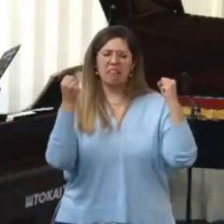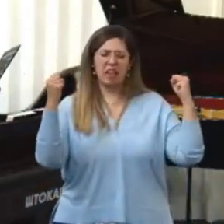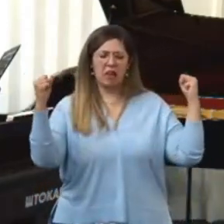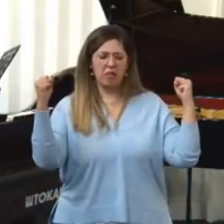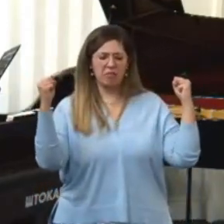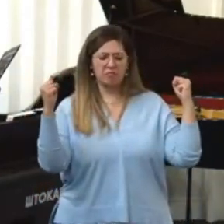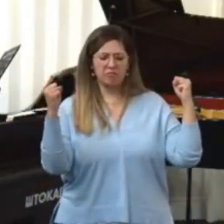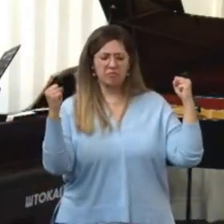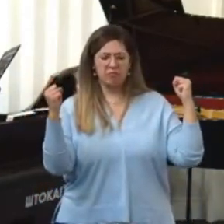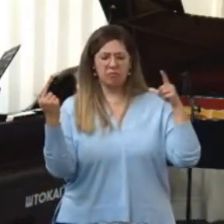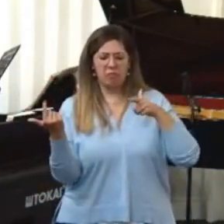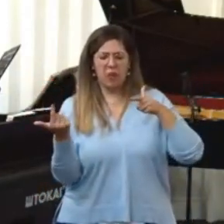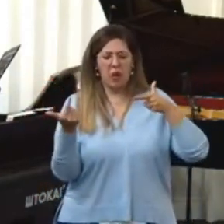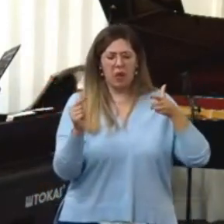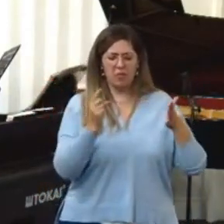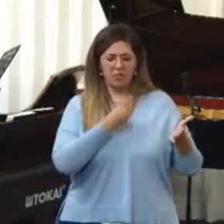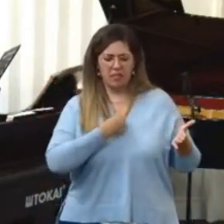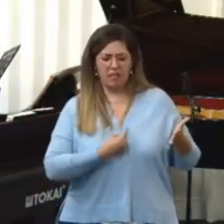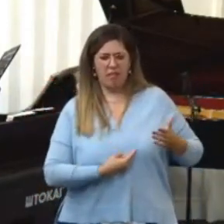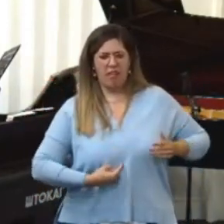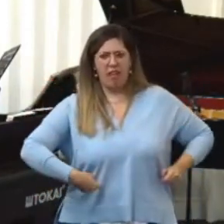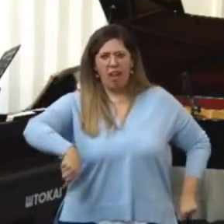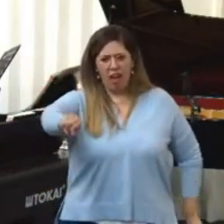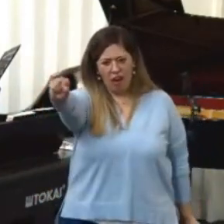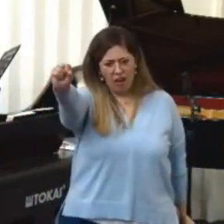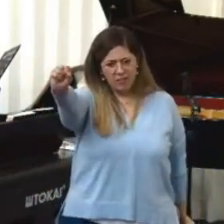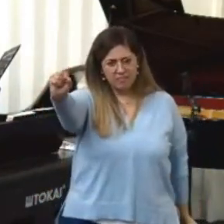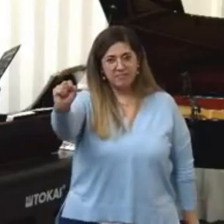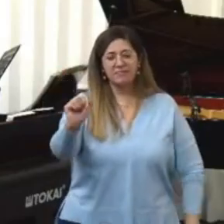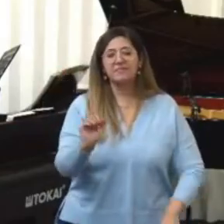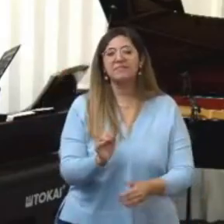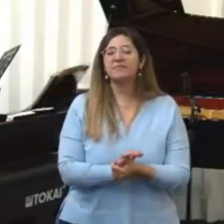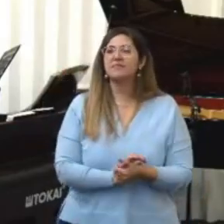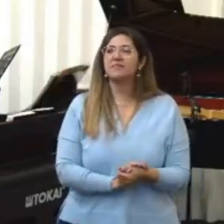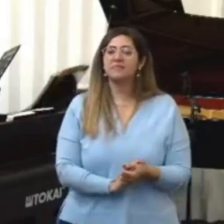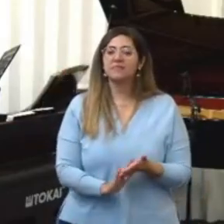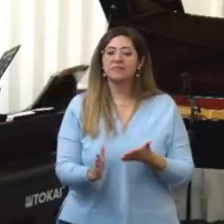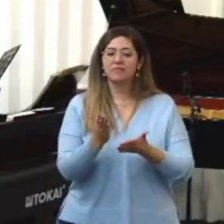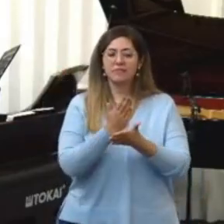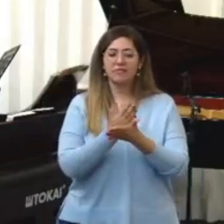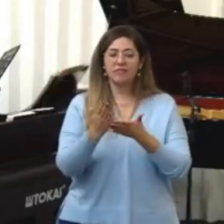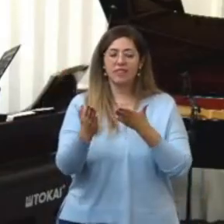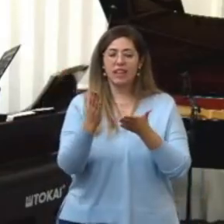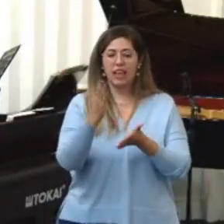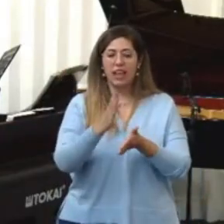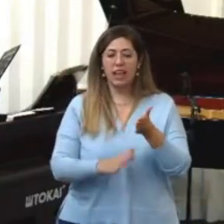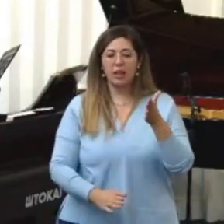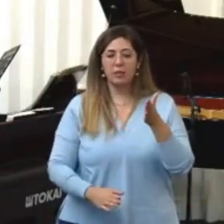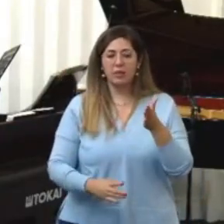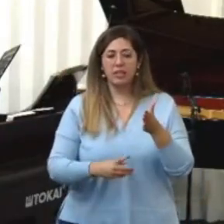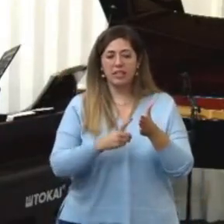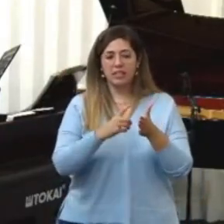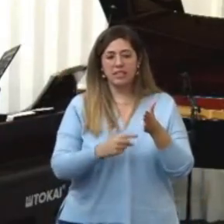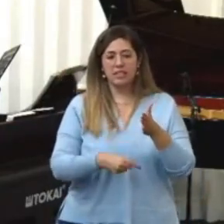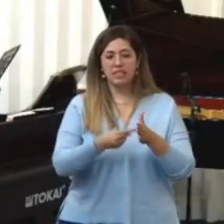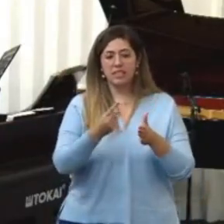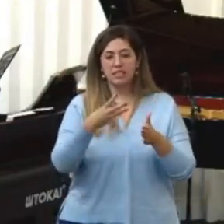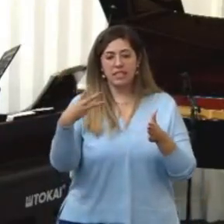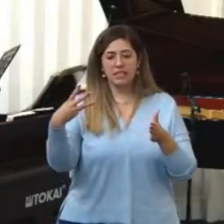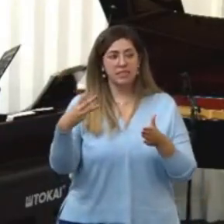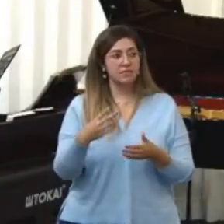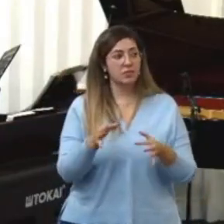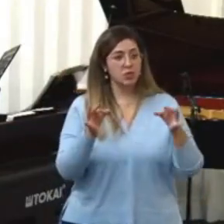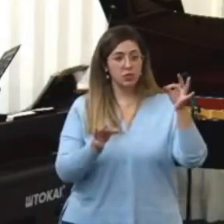anti-herói, pode nos ensinar, né? Essa história começa no capítulo 13. Se você tem a Bíblia, dá uma olhadinha, por favor,